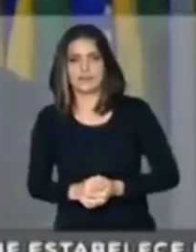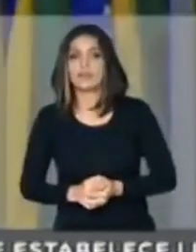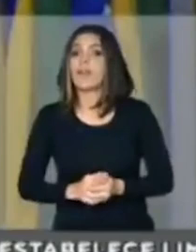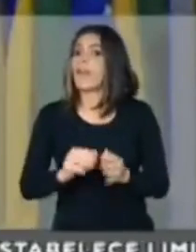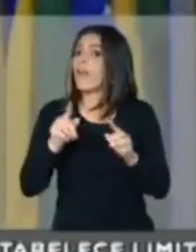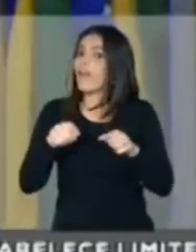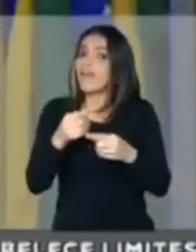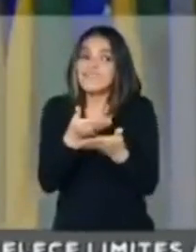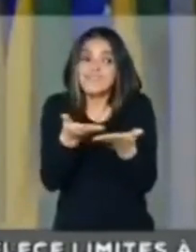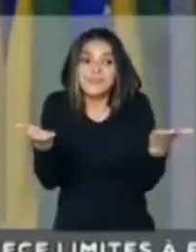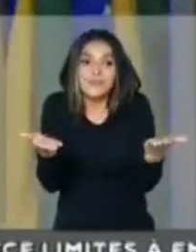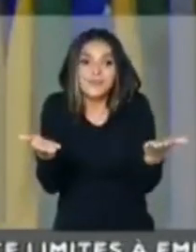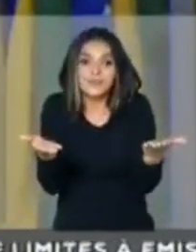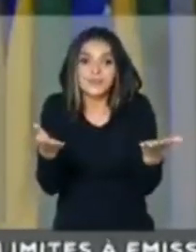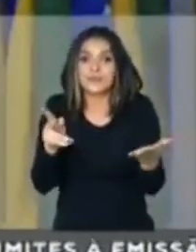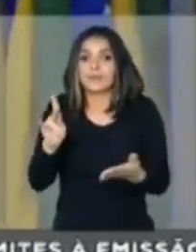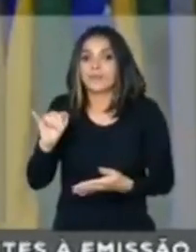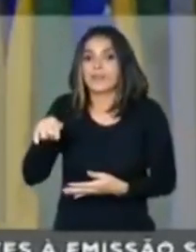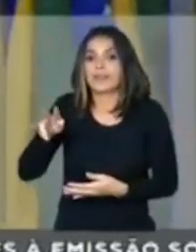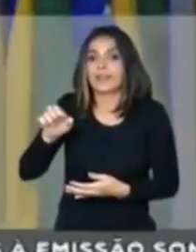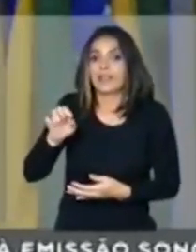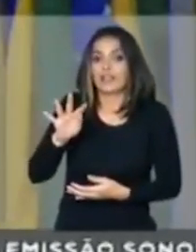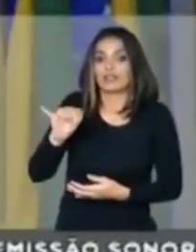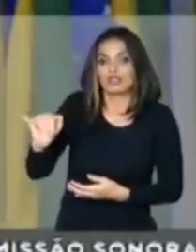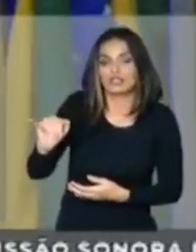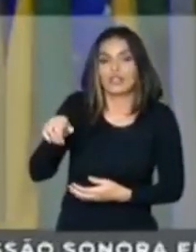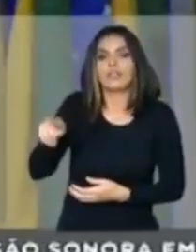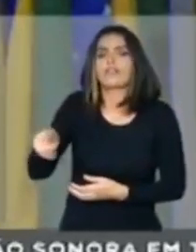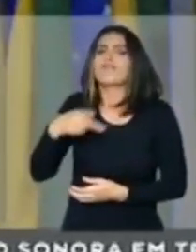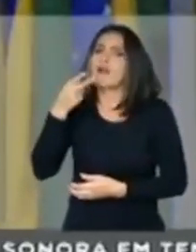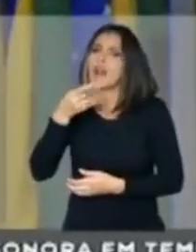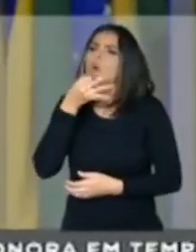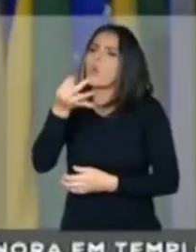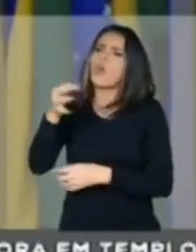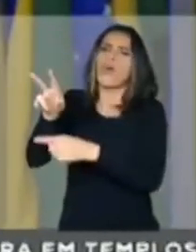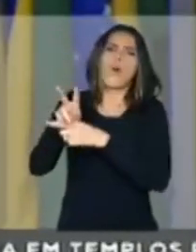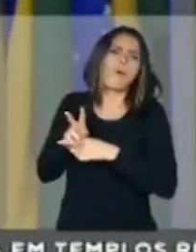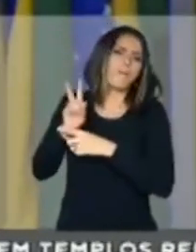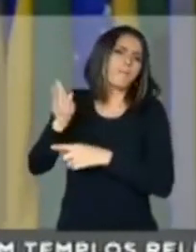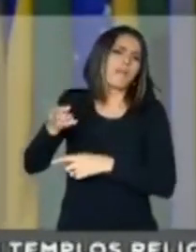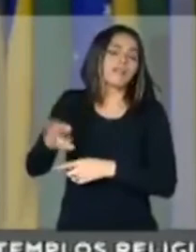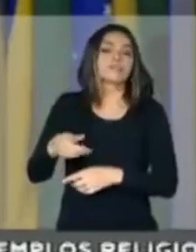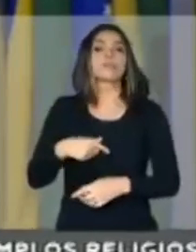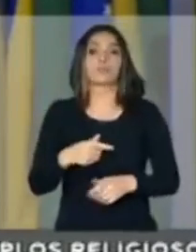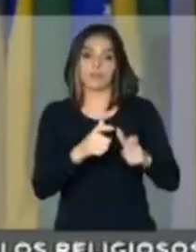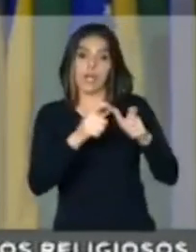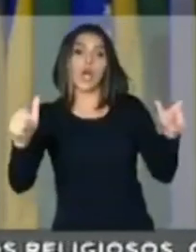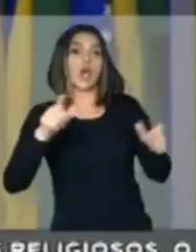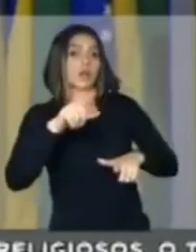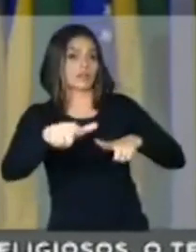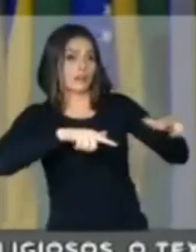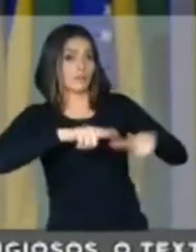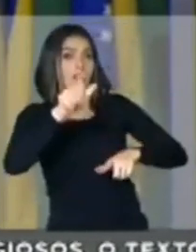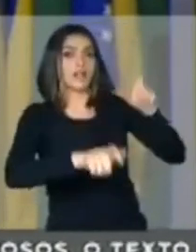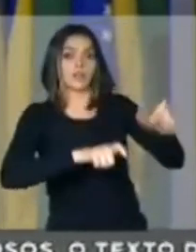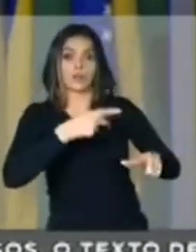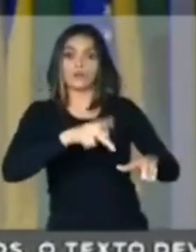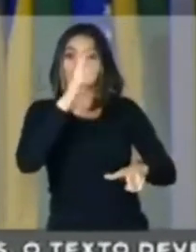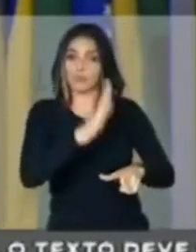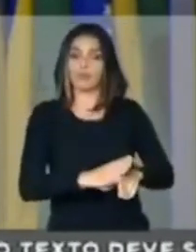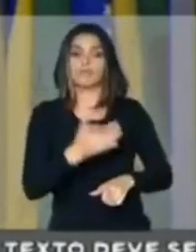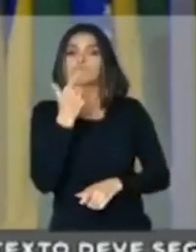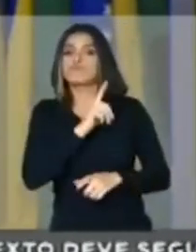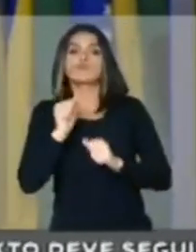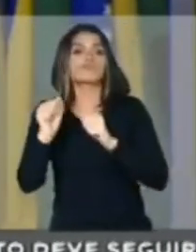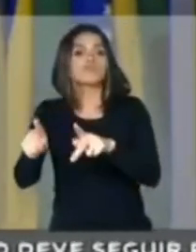Exatamente isso, senhor Piketty, senhores parlamentares que utilizam esse argumento. A maior parte dos trabalhadores brasileiros não consegue se aposentar